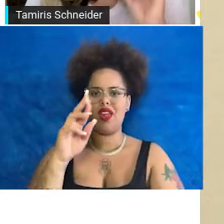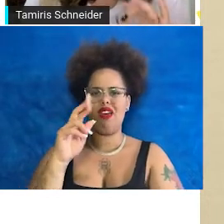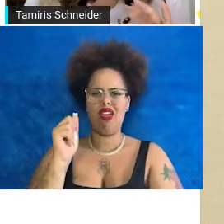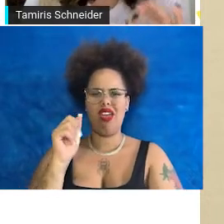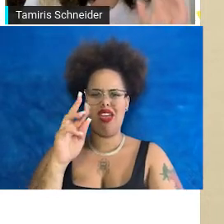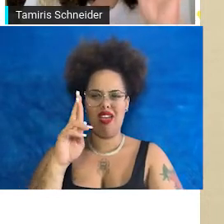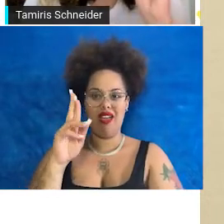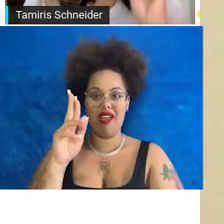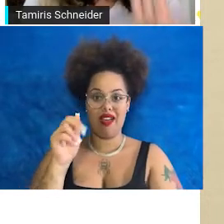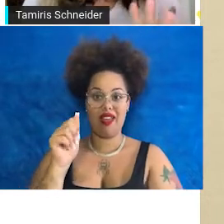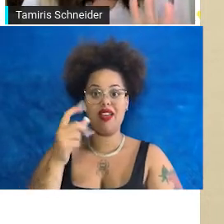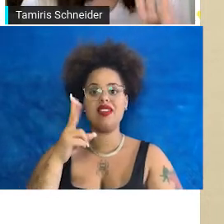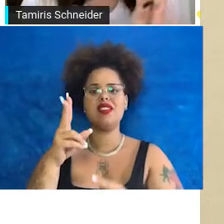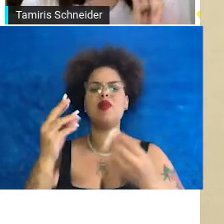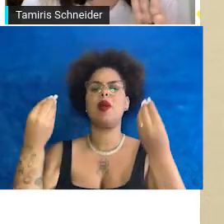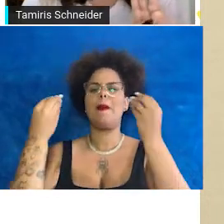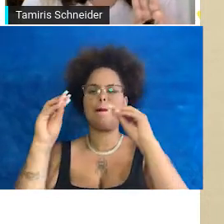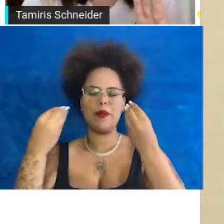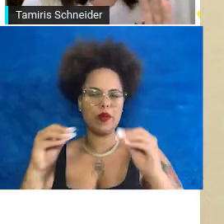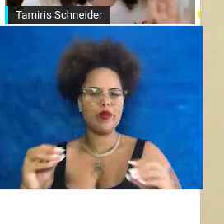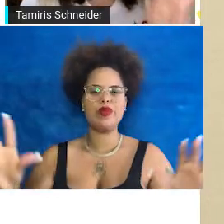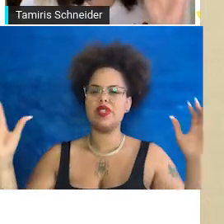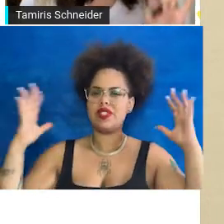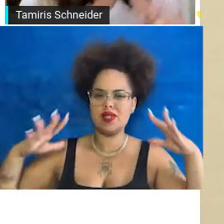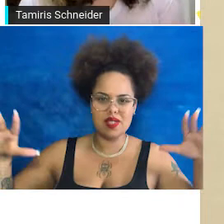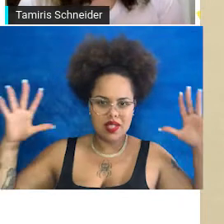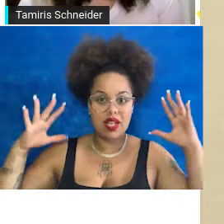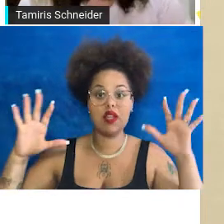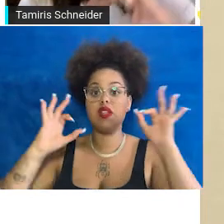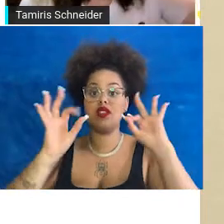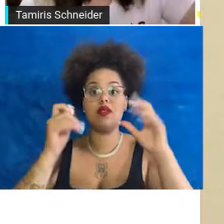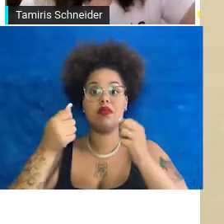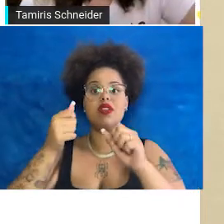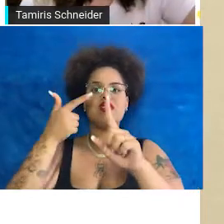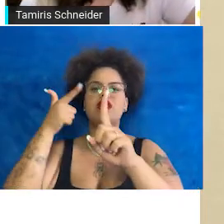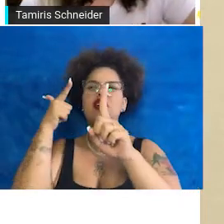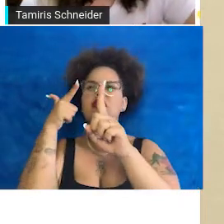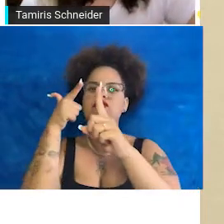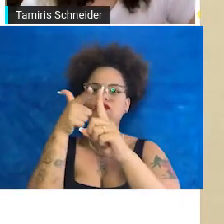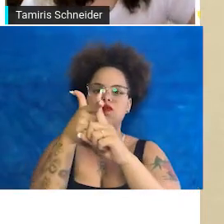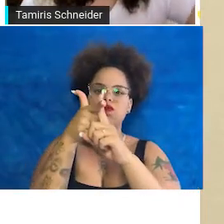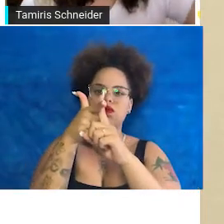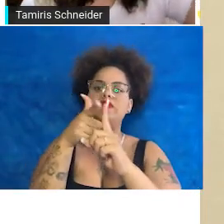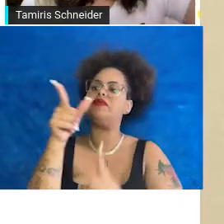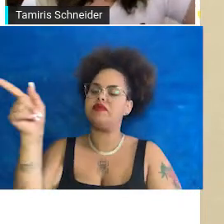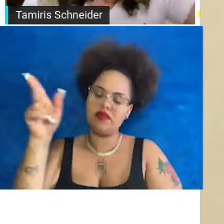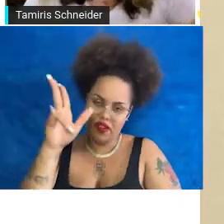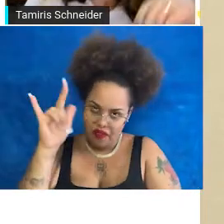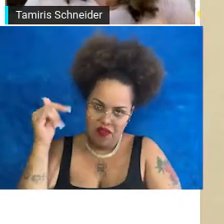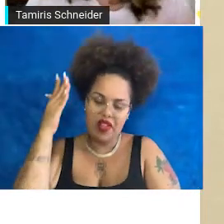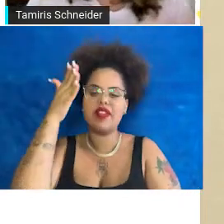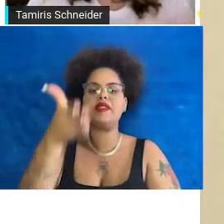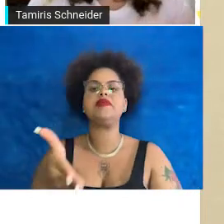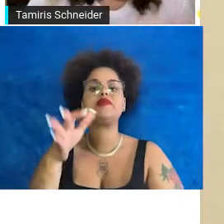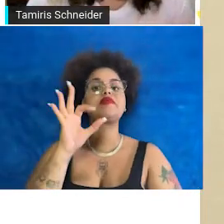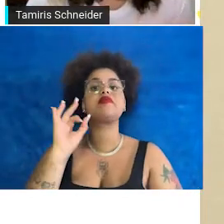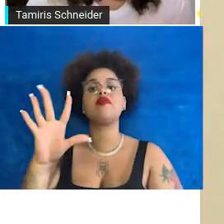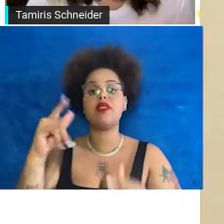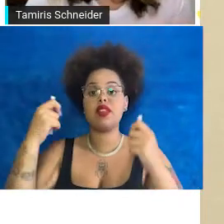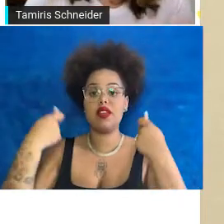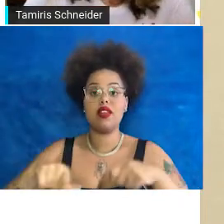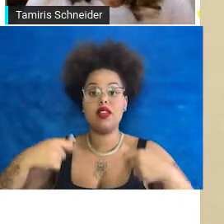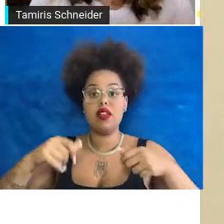estar em set, montando o cenário. Se precisar parafusar um negócio ali na hora, ele vai estar ali. Se